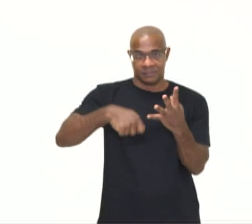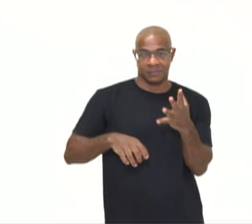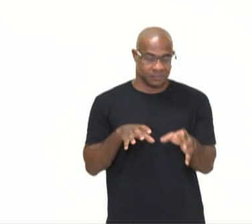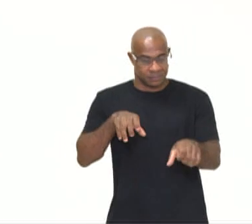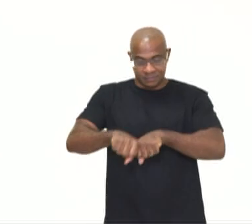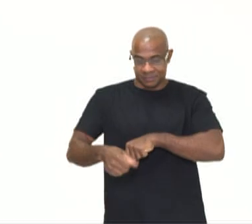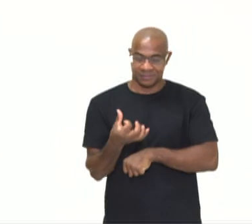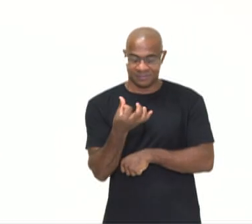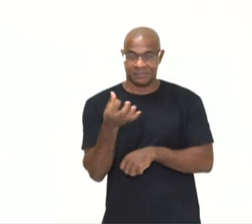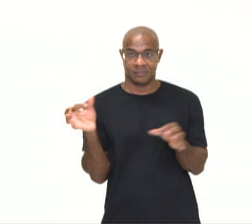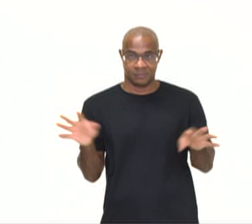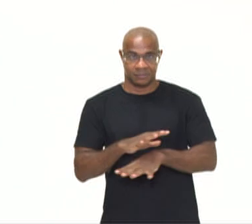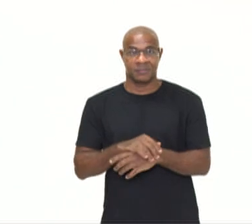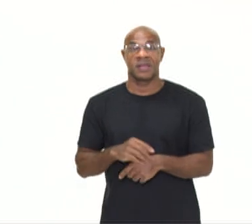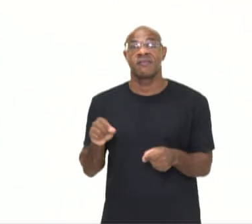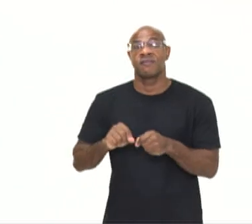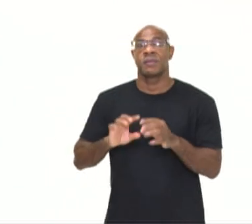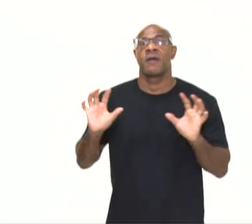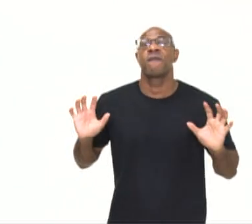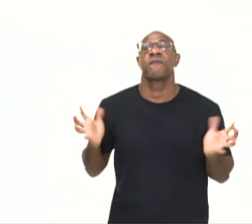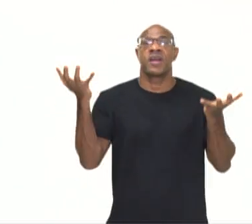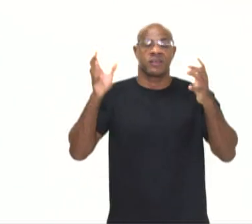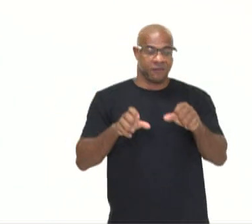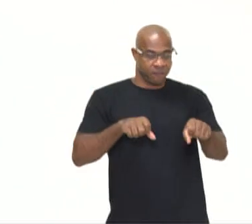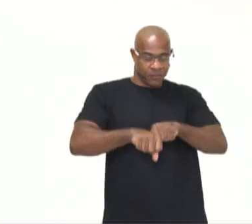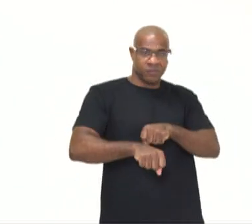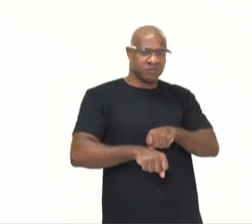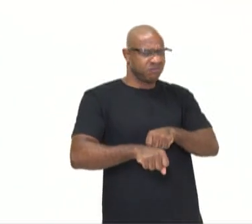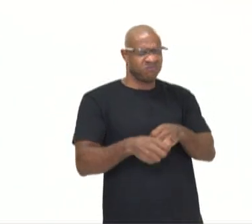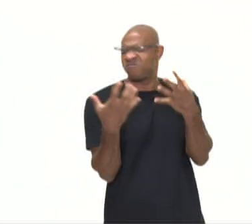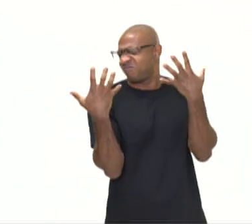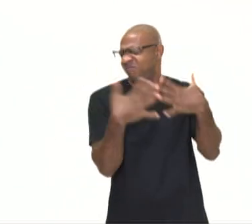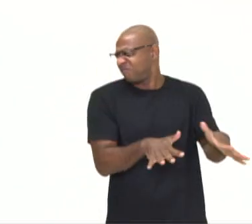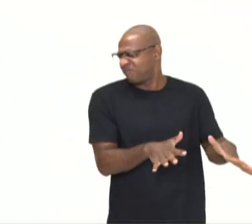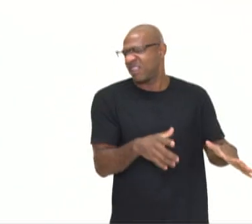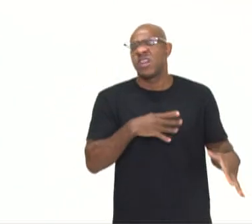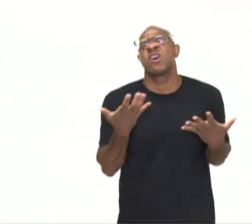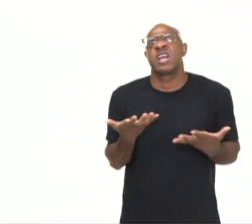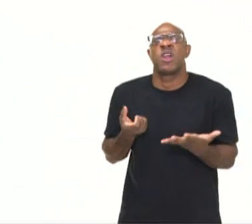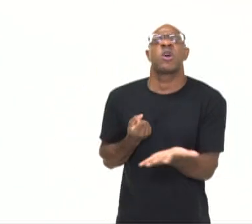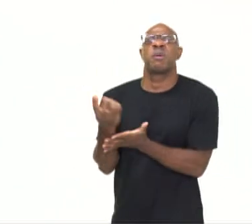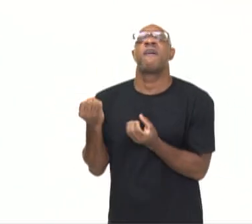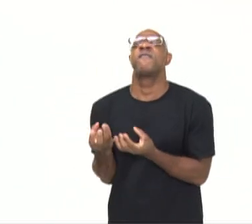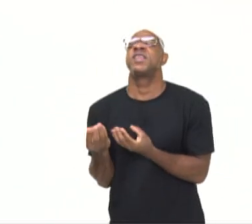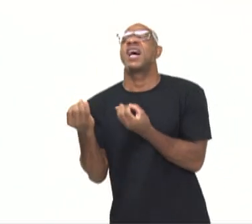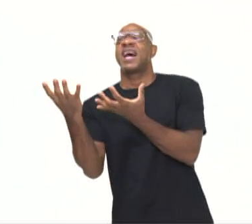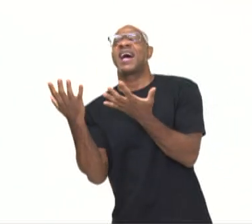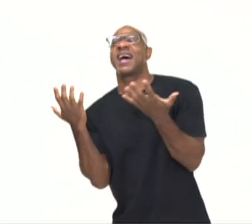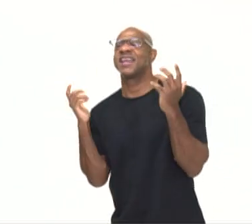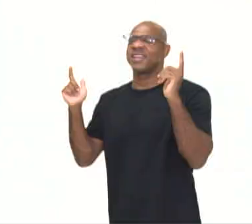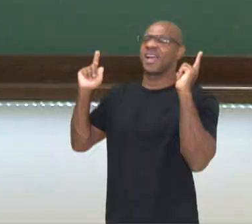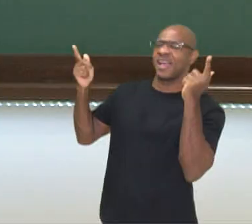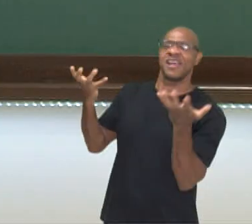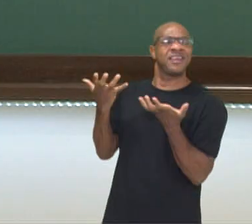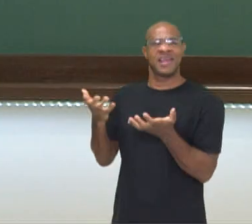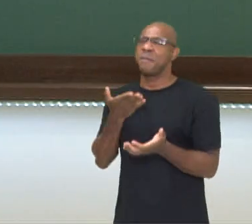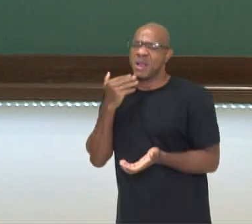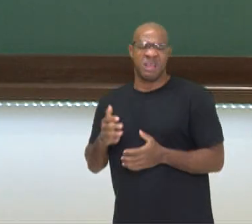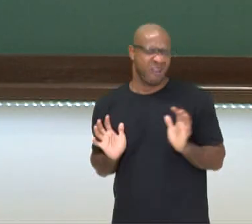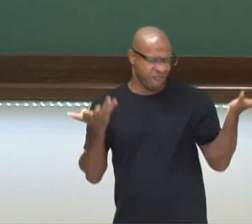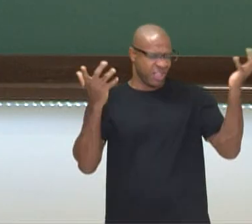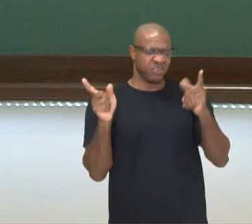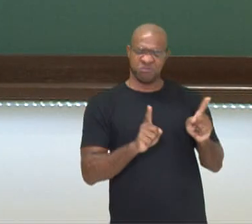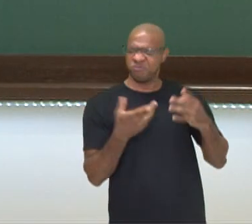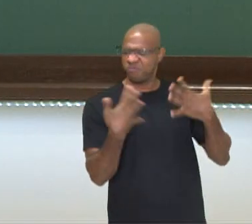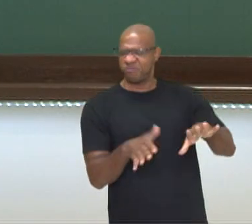médio. Em vez de uma festa de formatura, ela decidiu comemorar com uma viagem no final do ano. Então, não quis uma festa, vai fazer uma